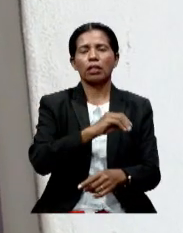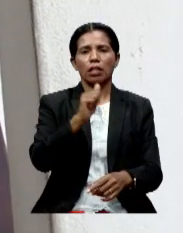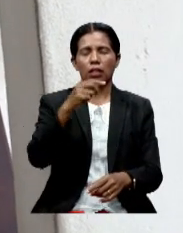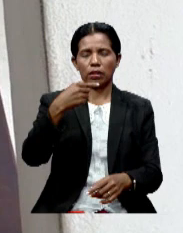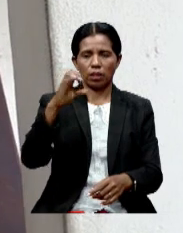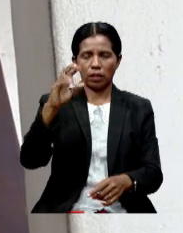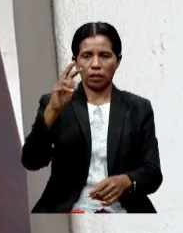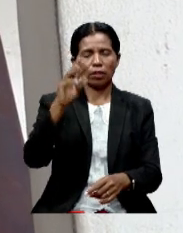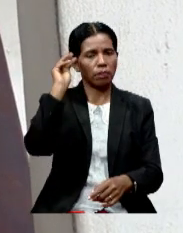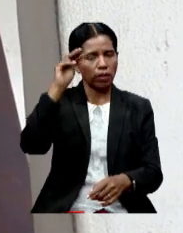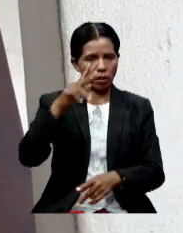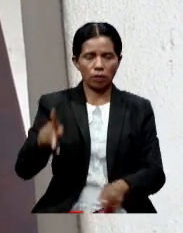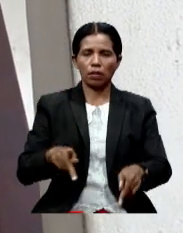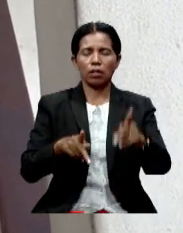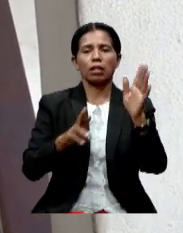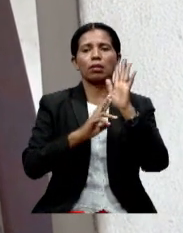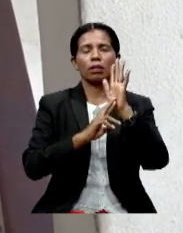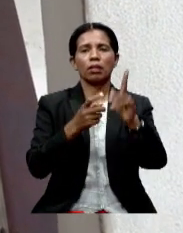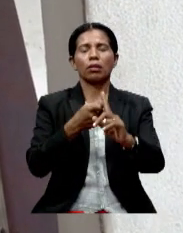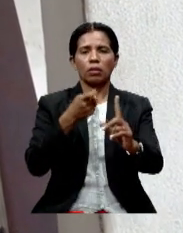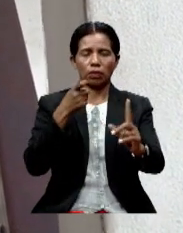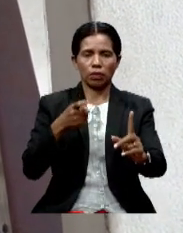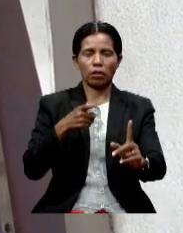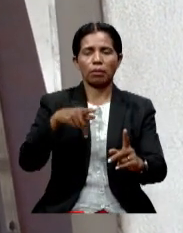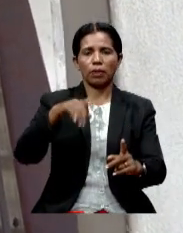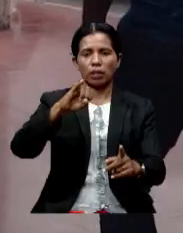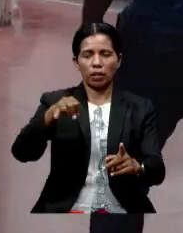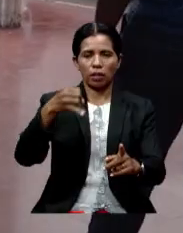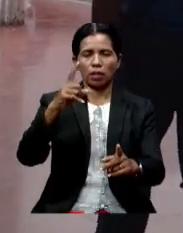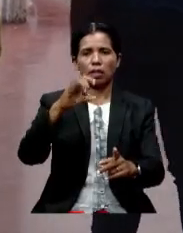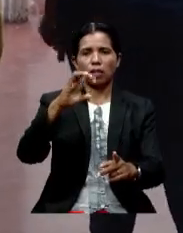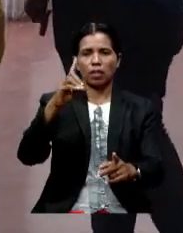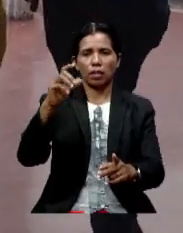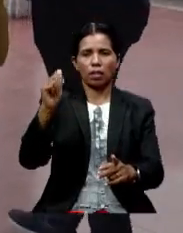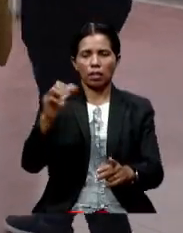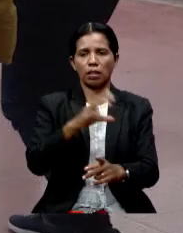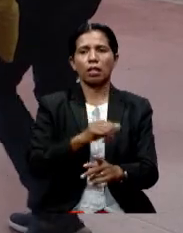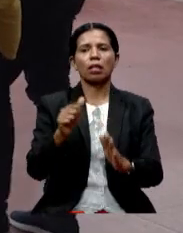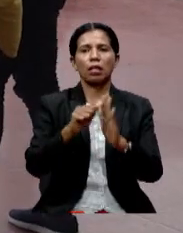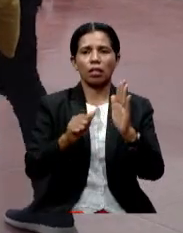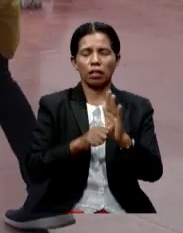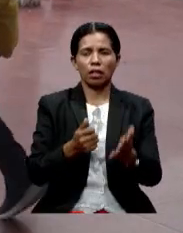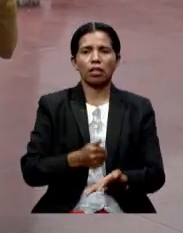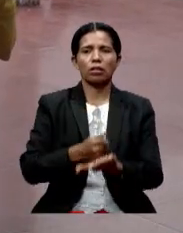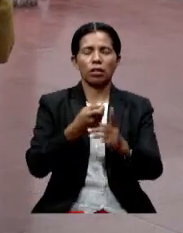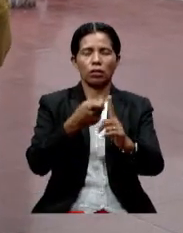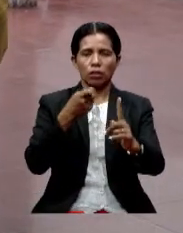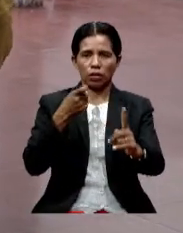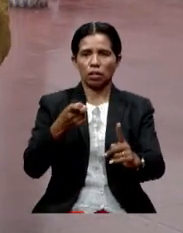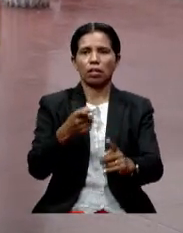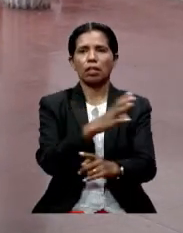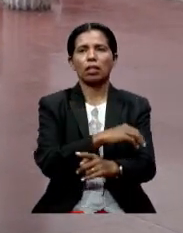Nunes, Ministério Público, representa Russi, procuradora Lídia Soares, arguido reta assistência legal,